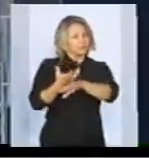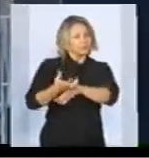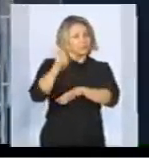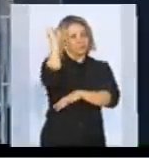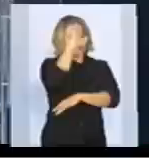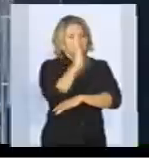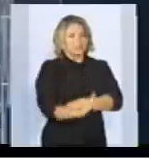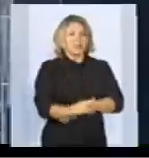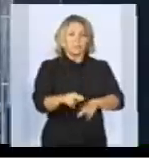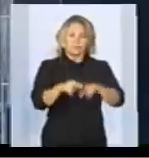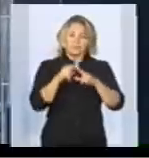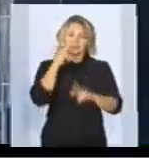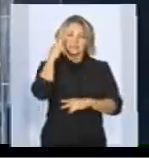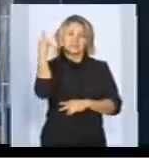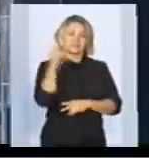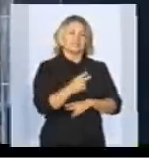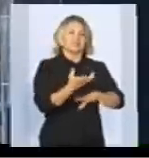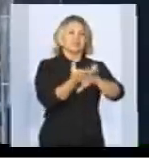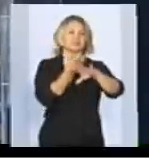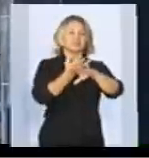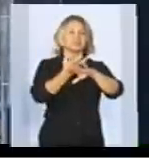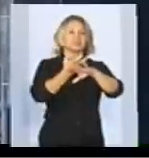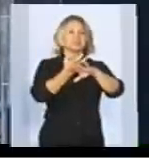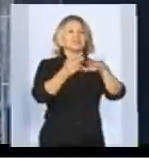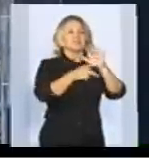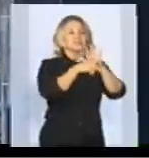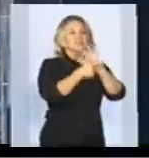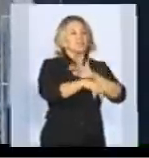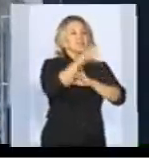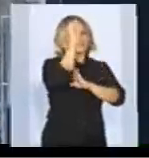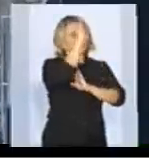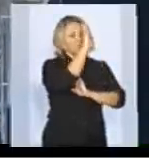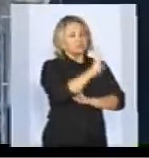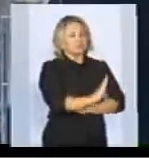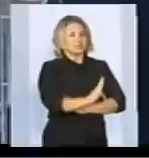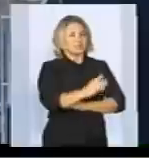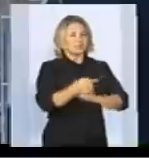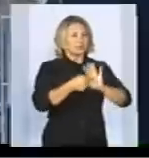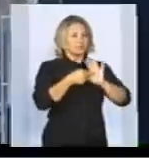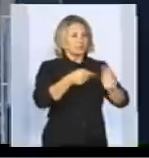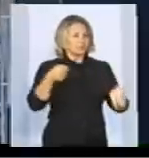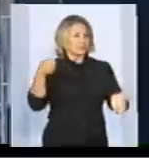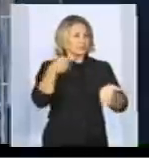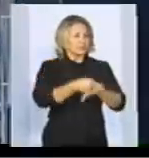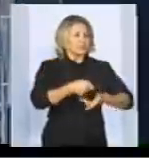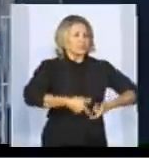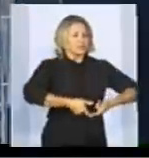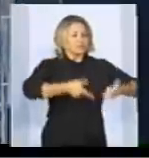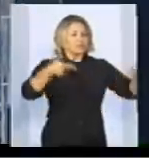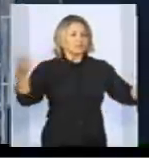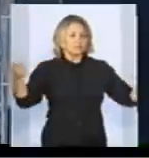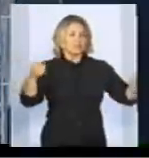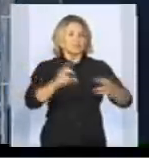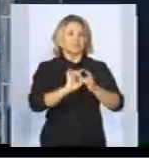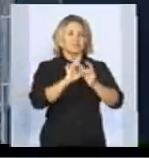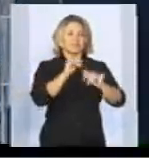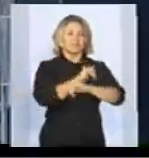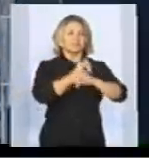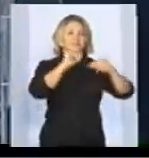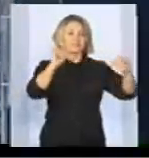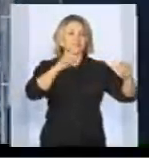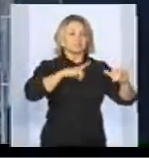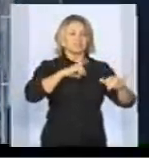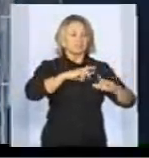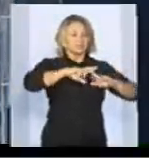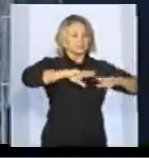contexto de invisibilidade de conteúdo nacional que se coloca como instrumento de garantia e ampliação da liberdade de expressão com promoção